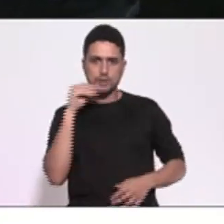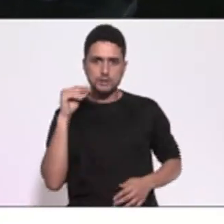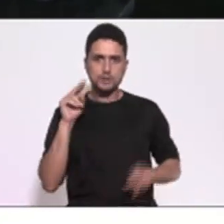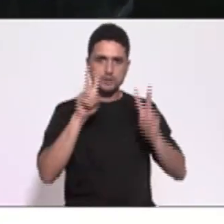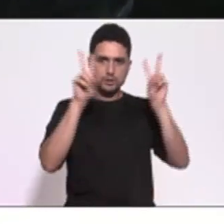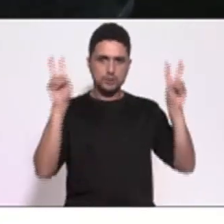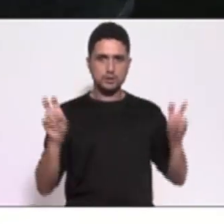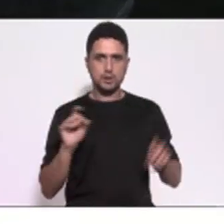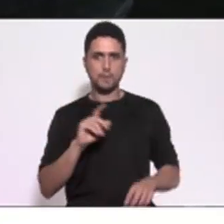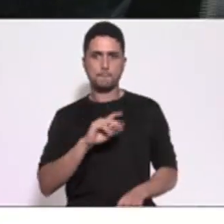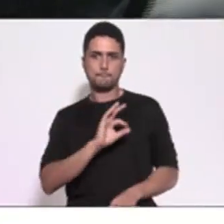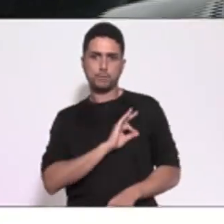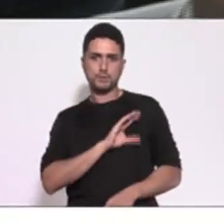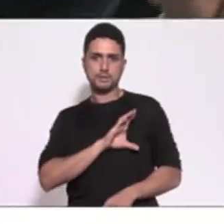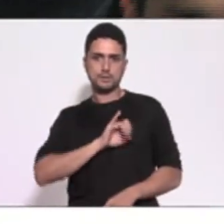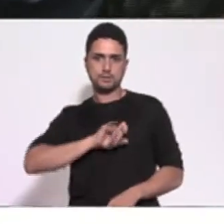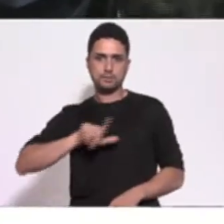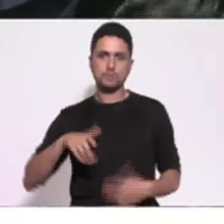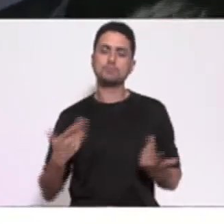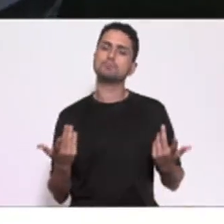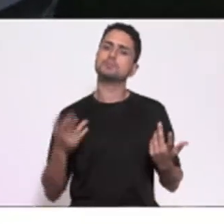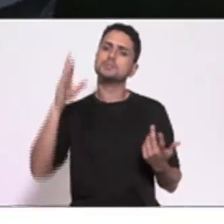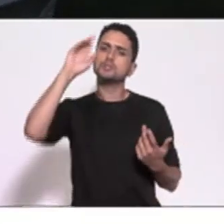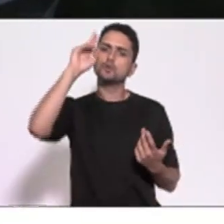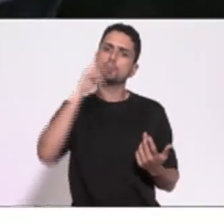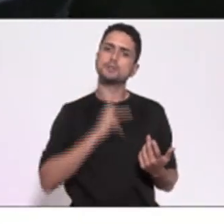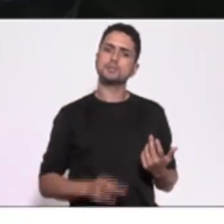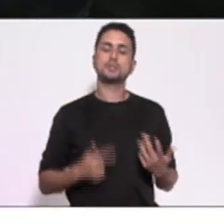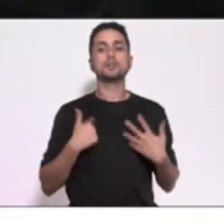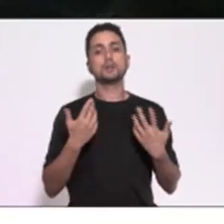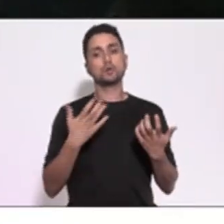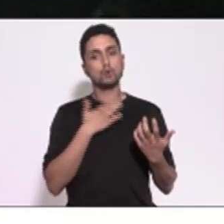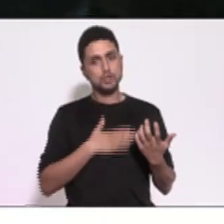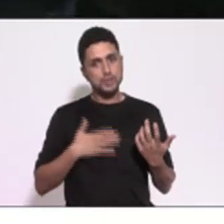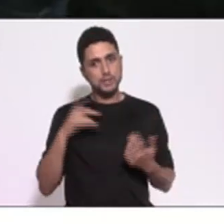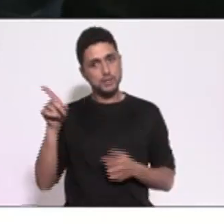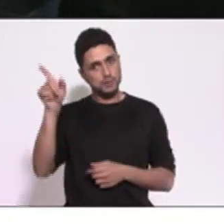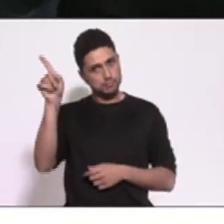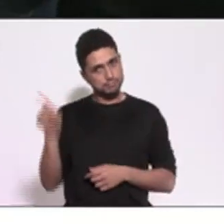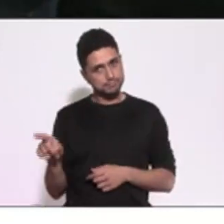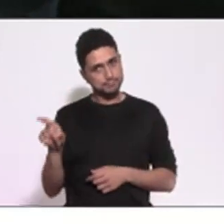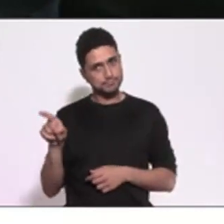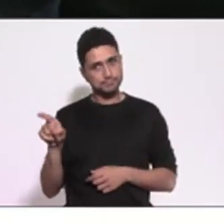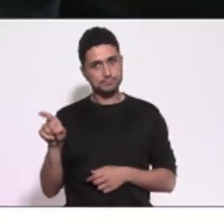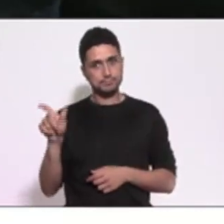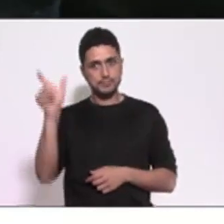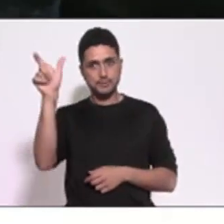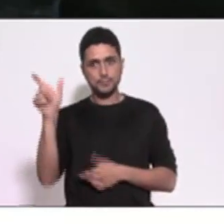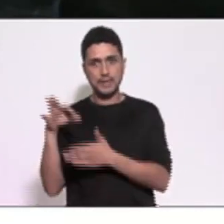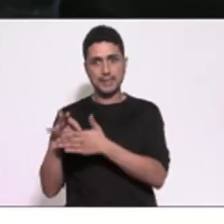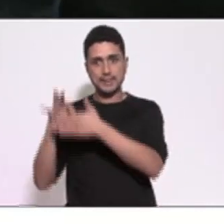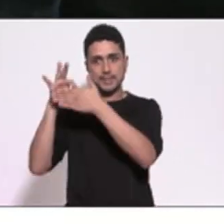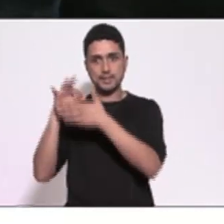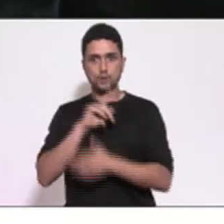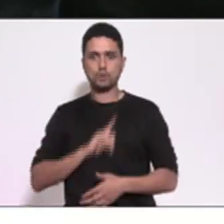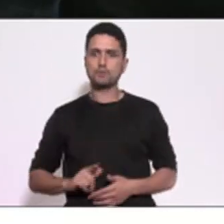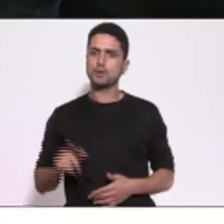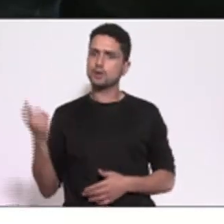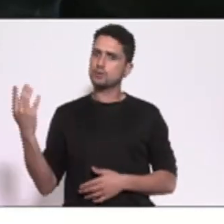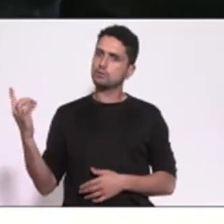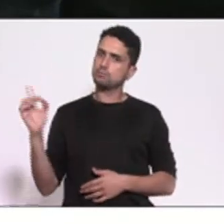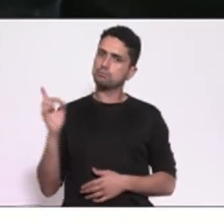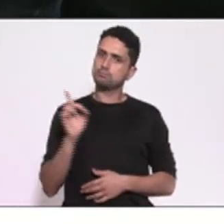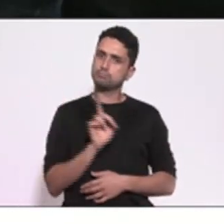Civil. Senhor presidente, eu gostaria que o líder do governo pudesse apresentar aqui ao microfone os